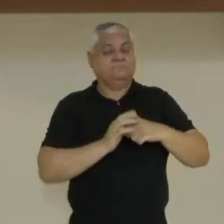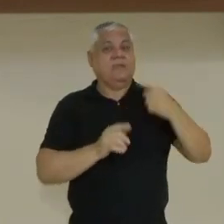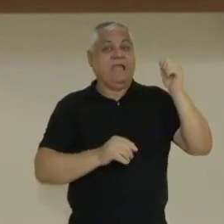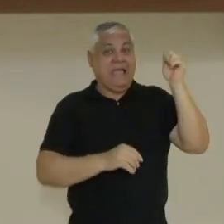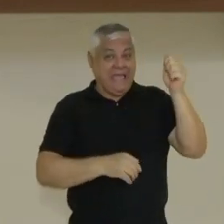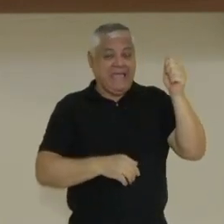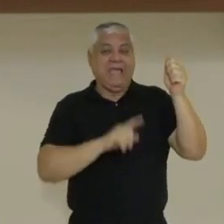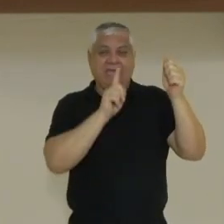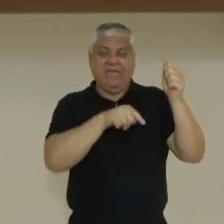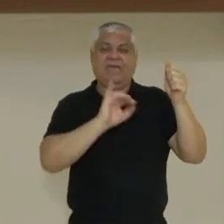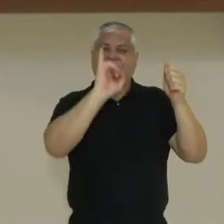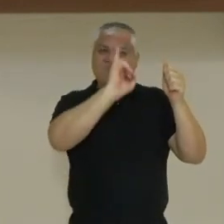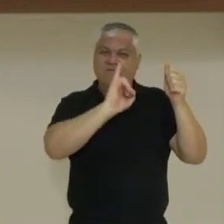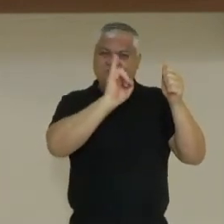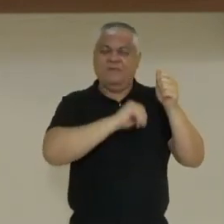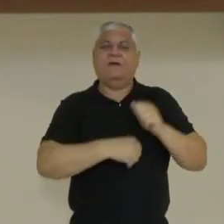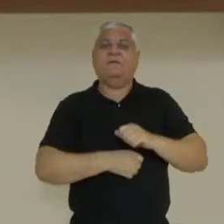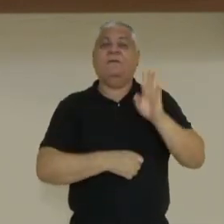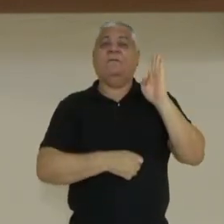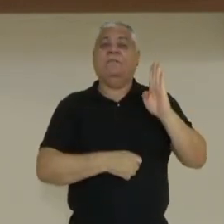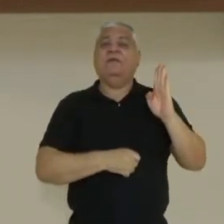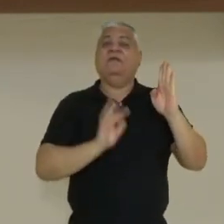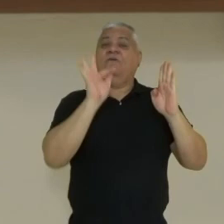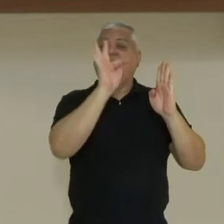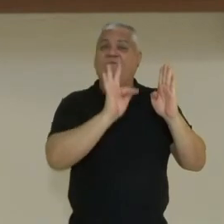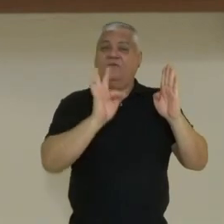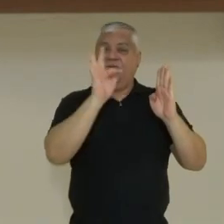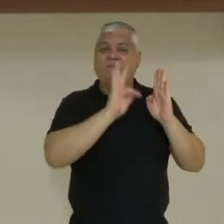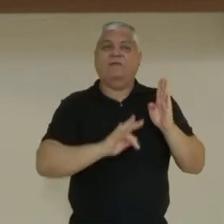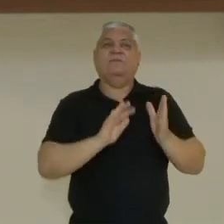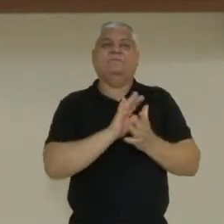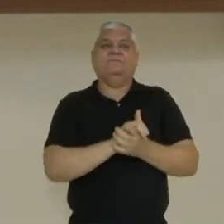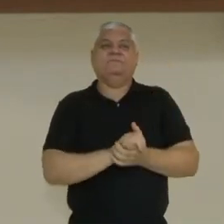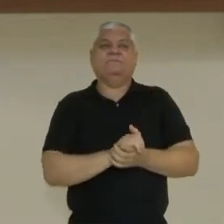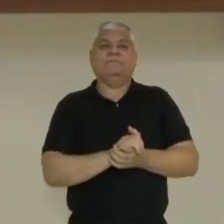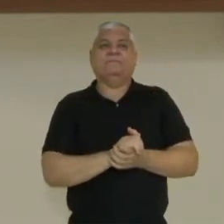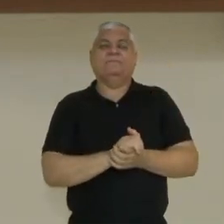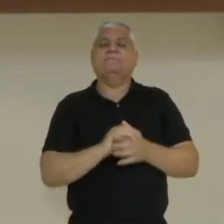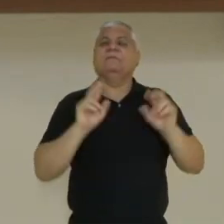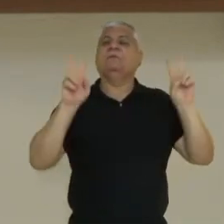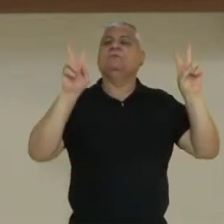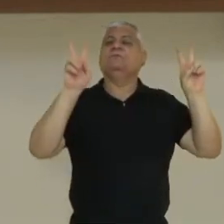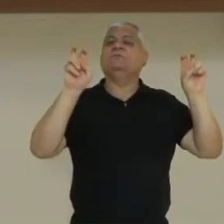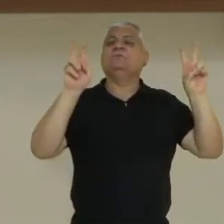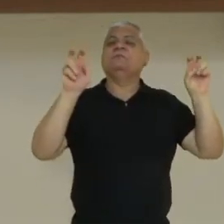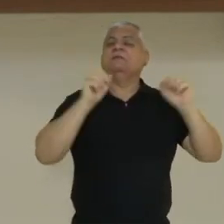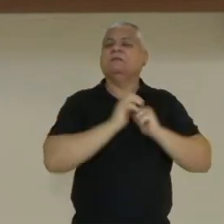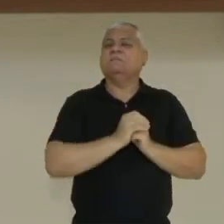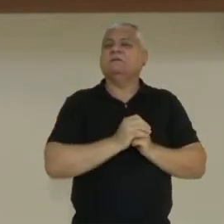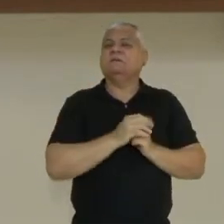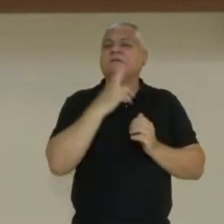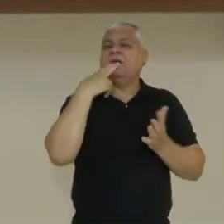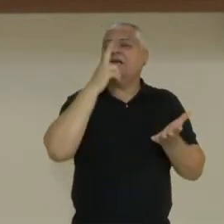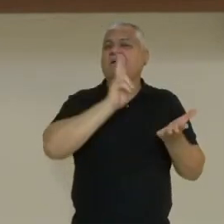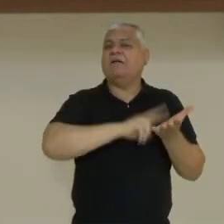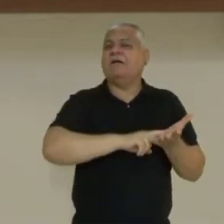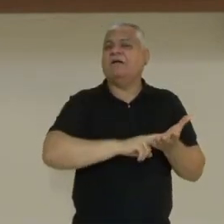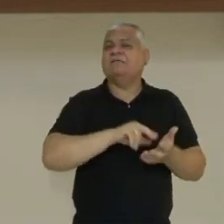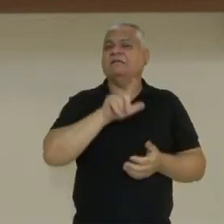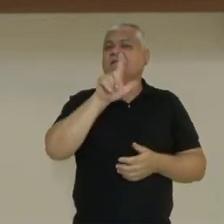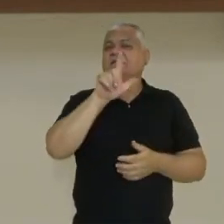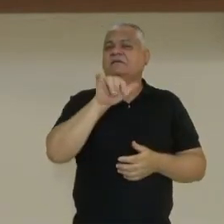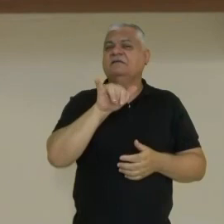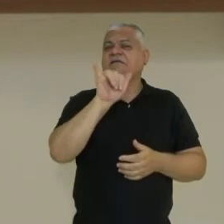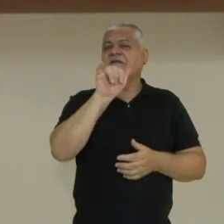primeira carta, a linguagem é informal. Na letra B, qual é o tema abordado e o destinatário das cartas de Lígia